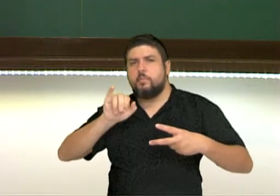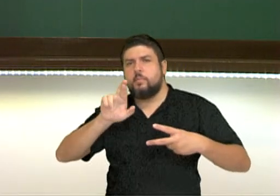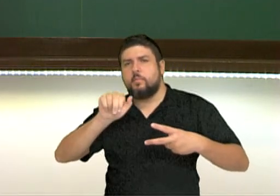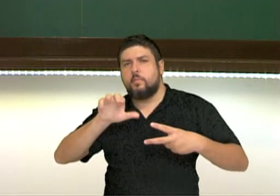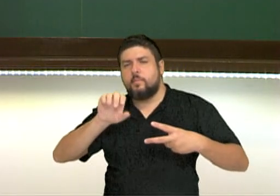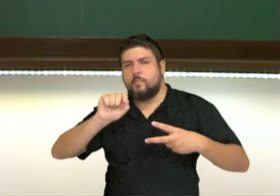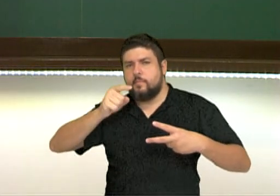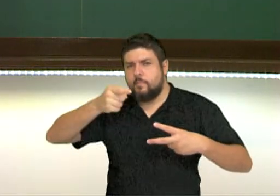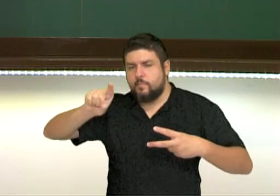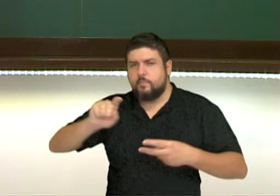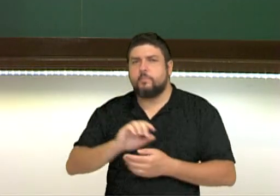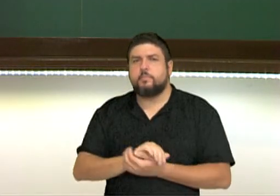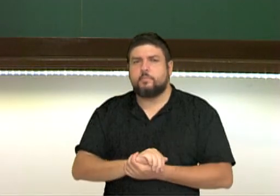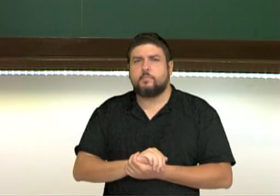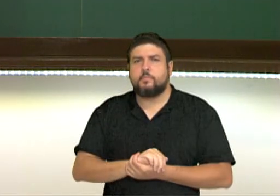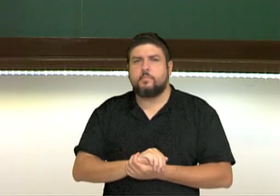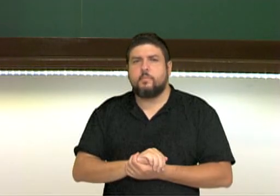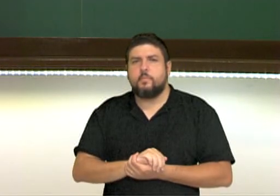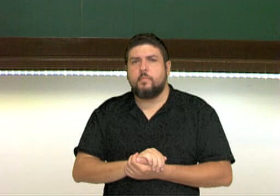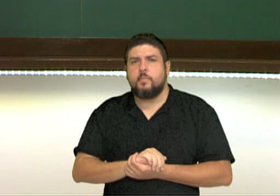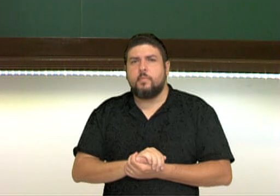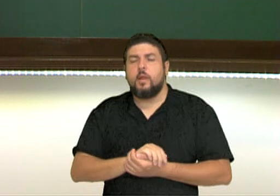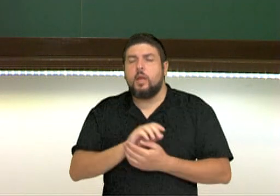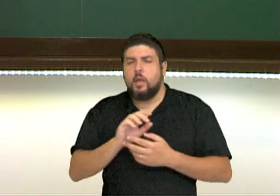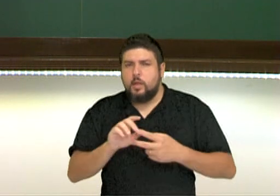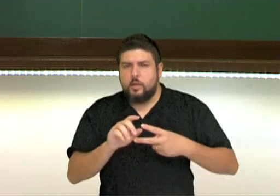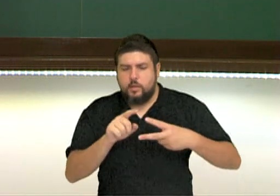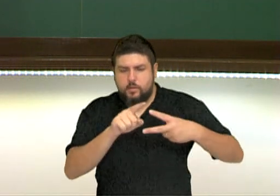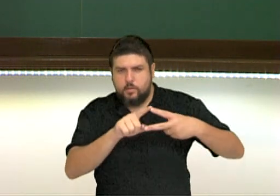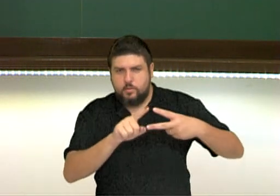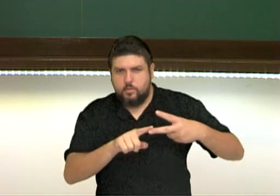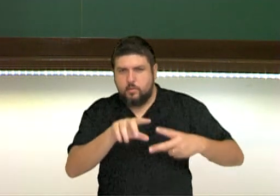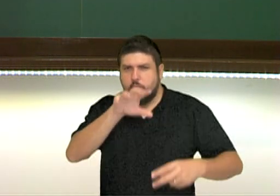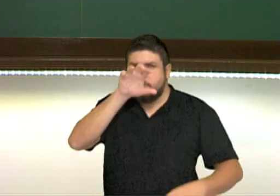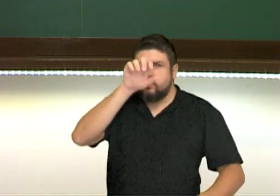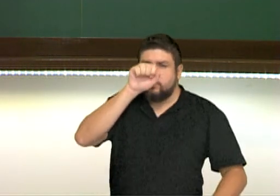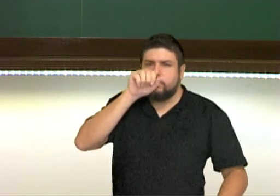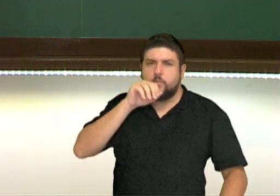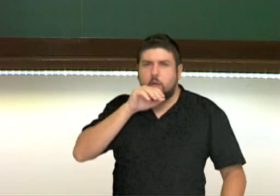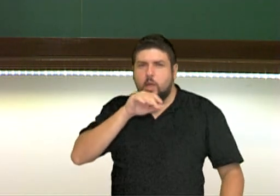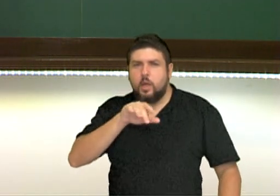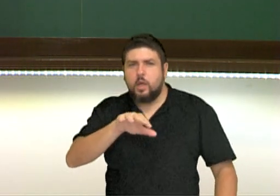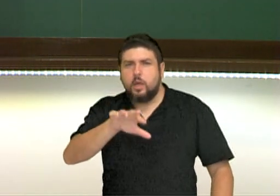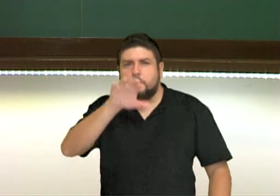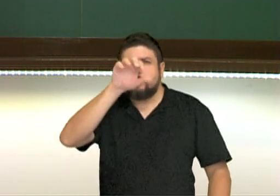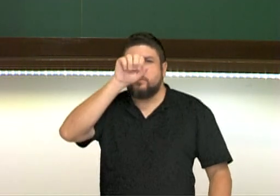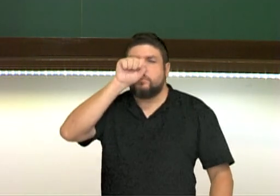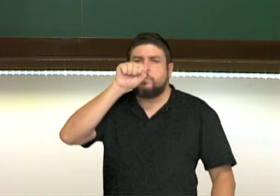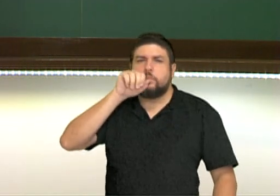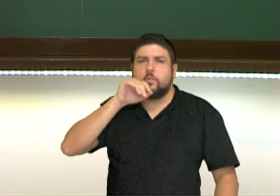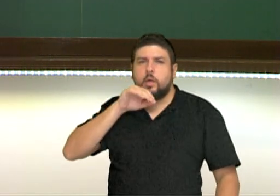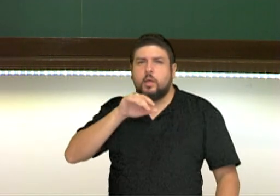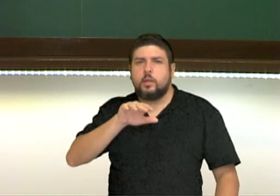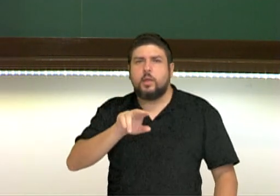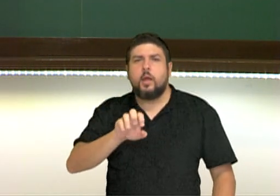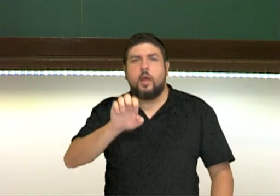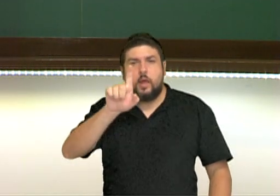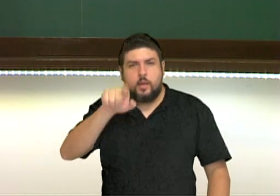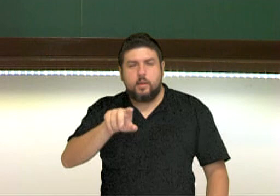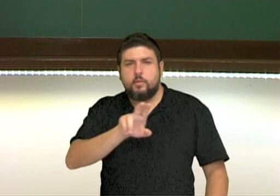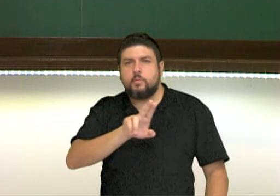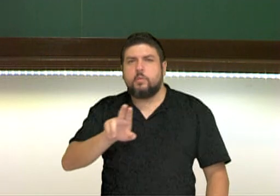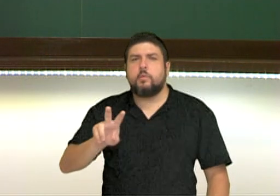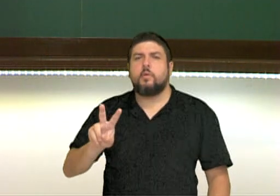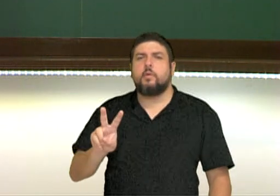com o passar do tempo. Esse conjunto de movimentos, ele é denominado ventilação pulmonar,